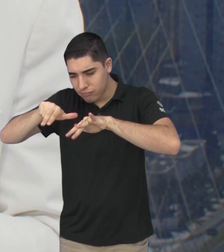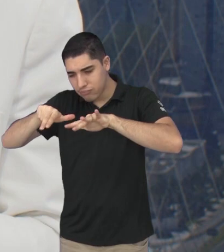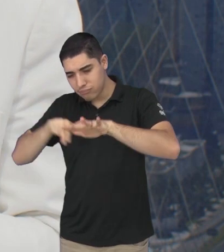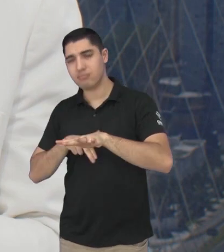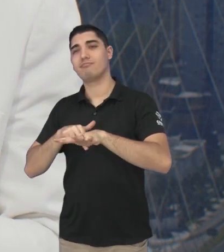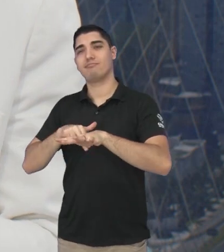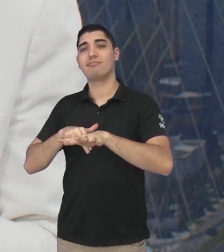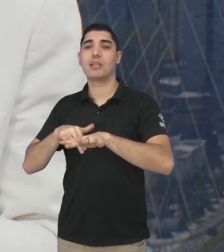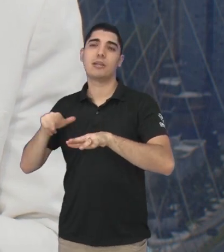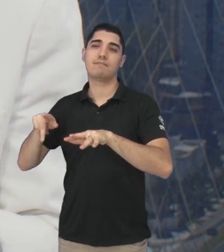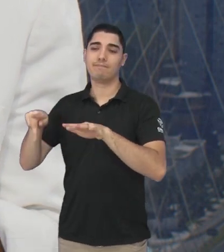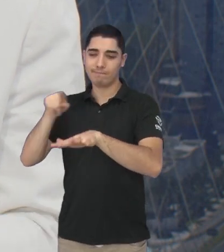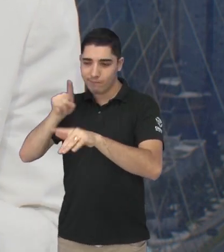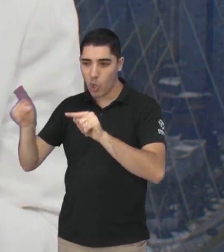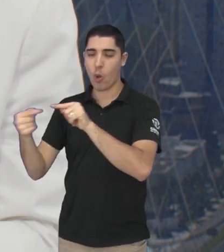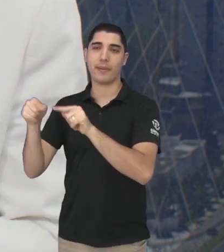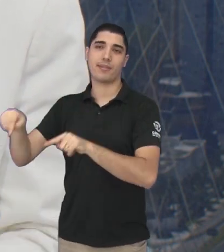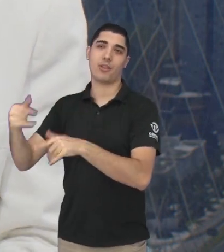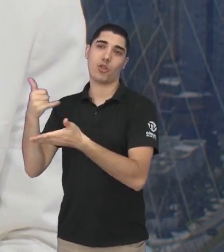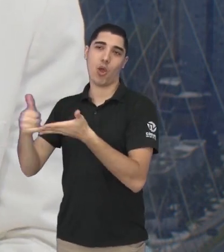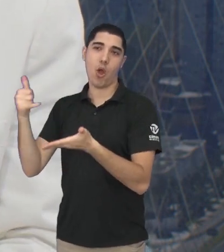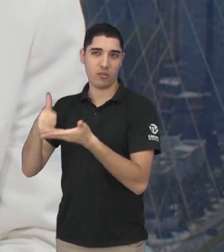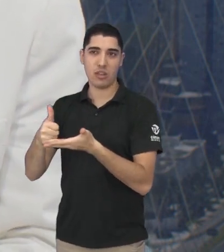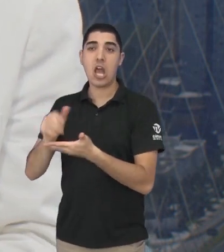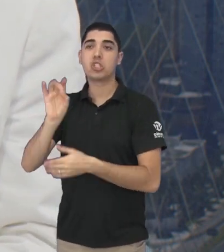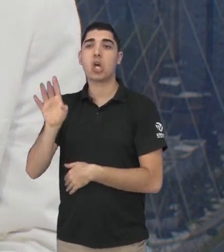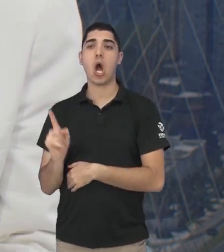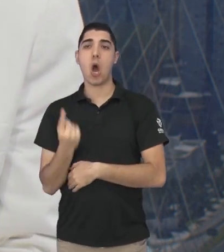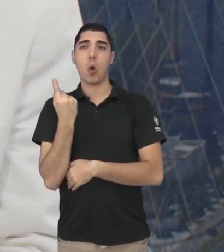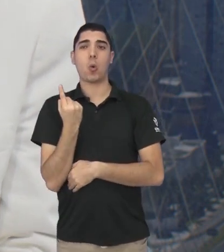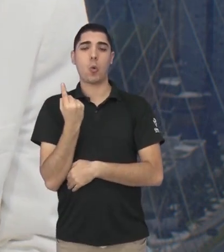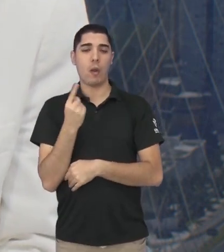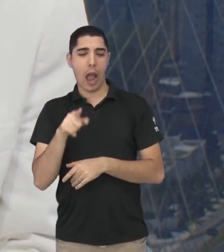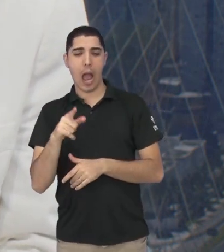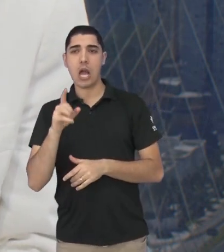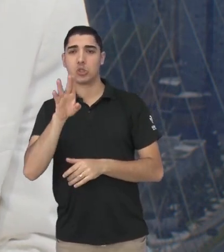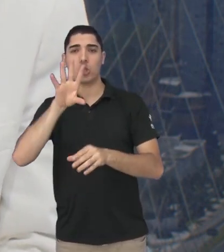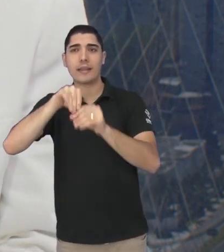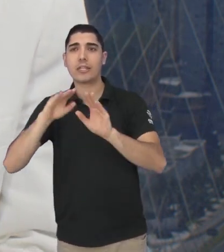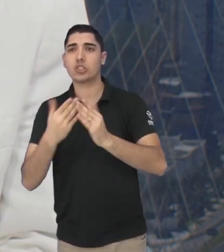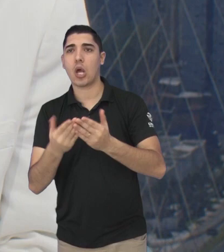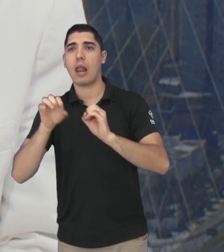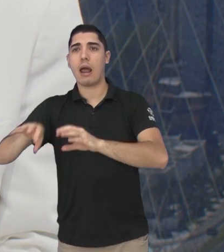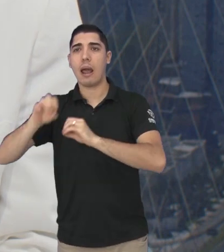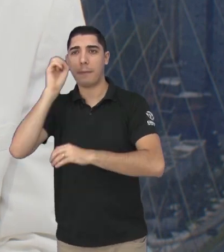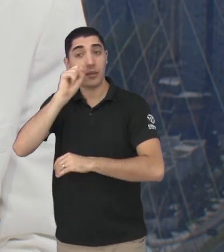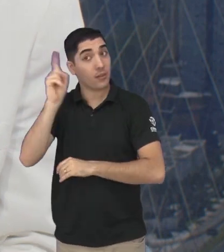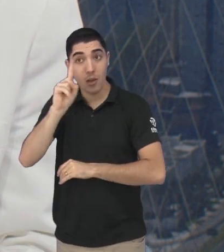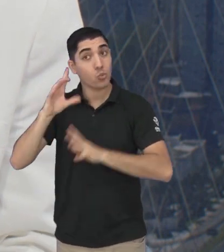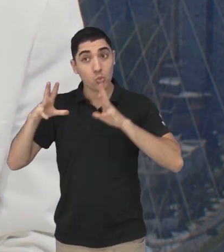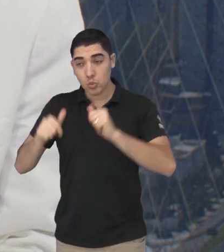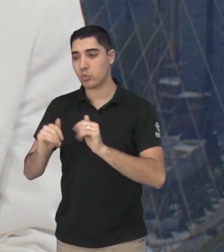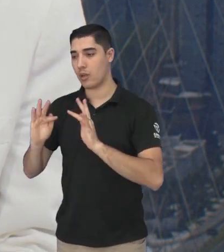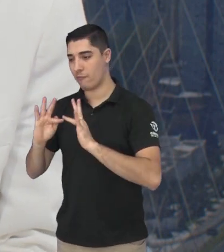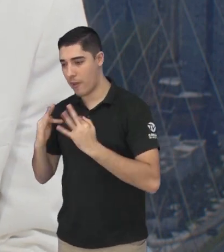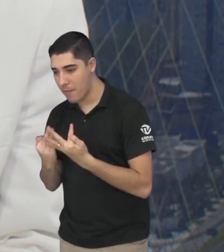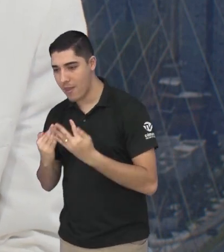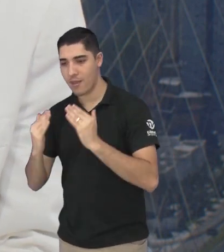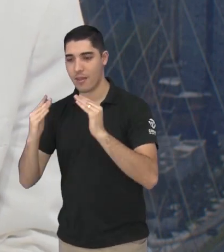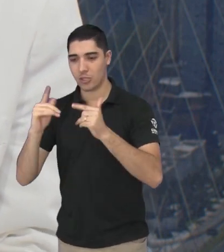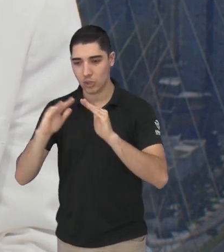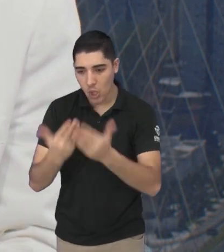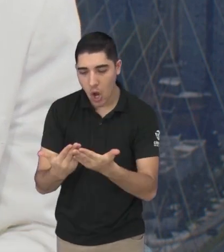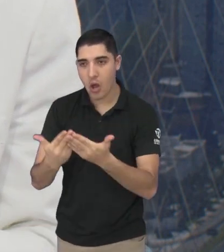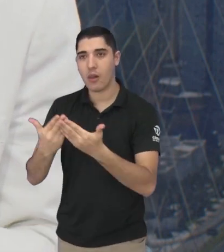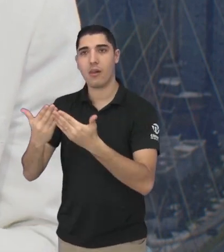da droga. Então, não pode ser uma via só. Não é só uma mão que pode funcionar. Todos têm que funcionar para que esse problema